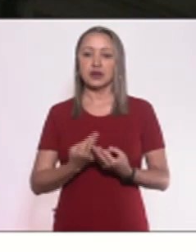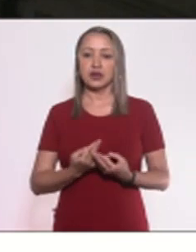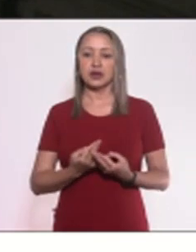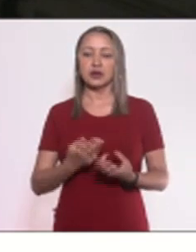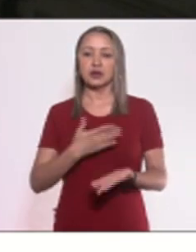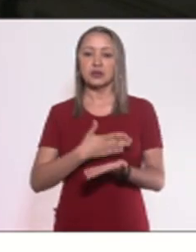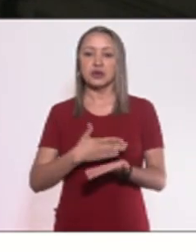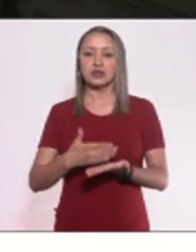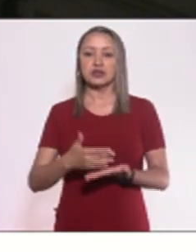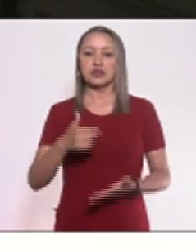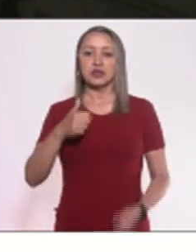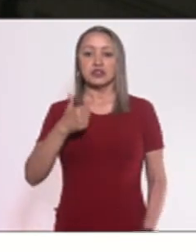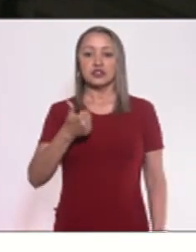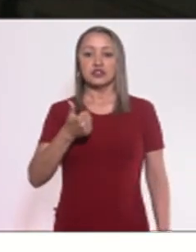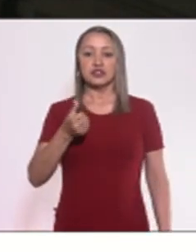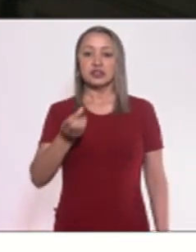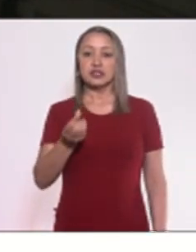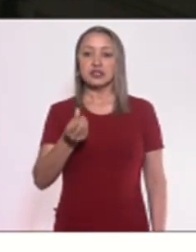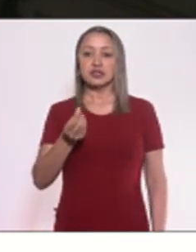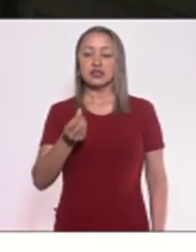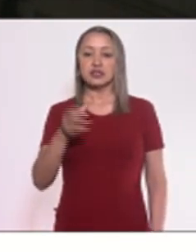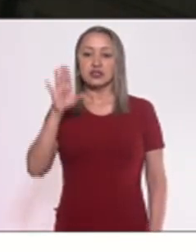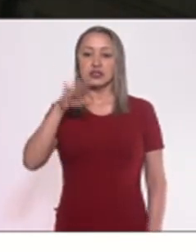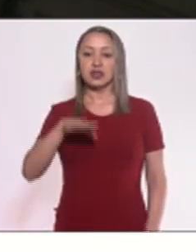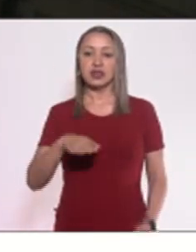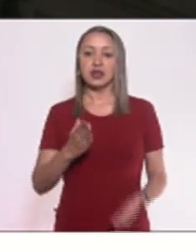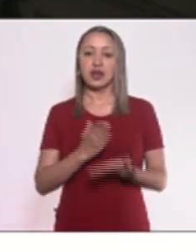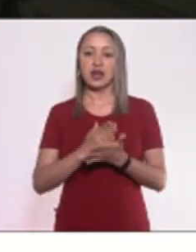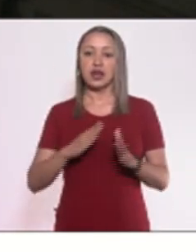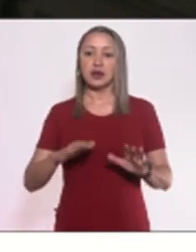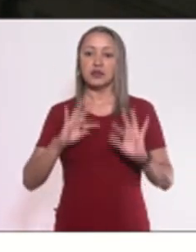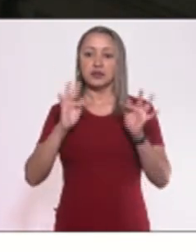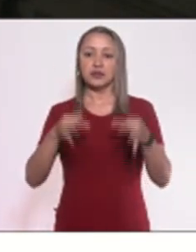às 16 horas, encerrou-se às